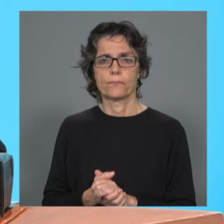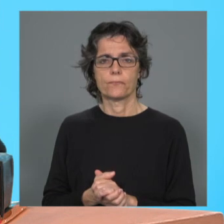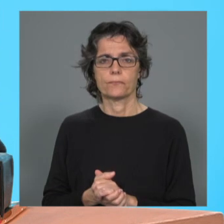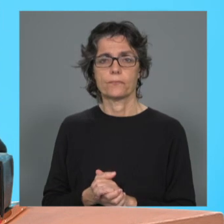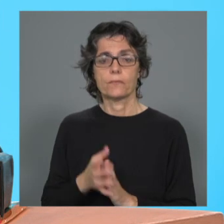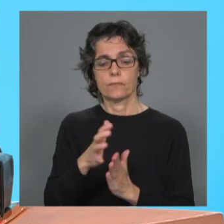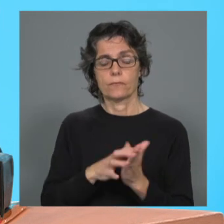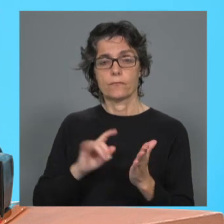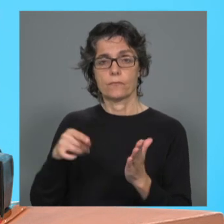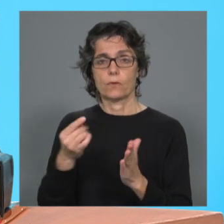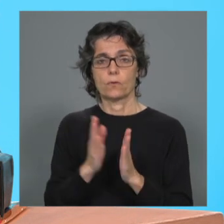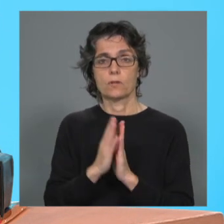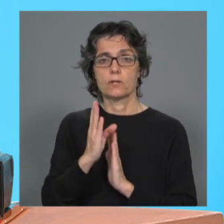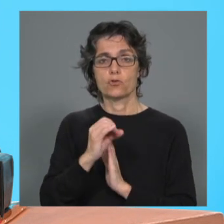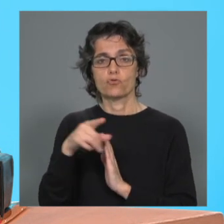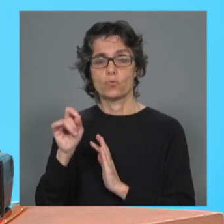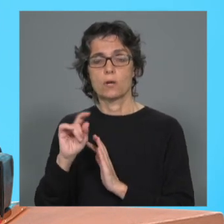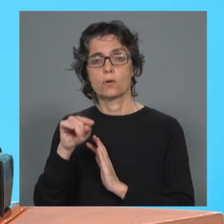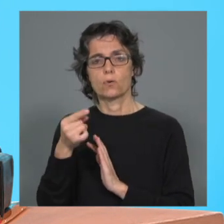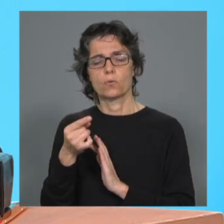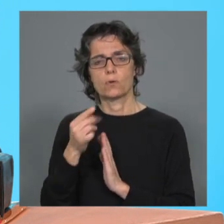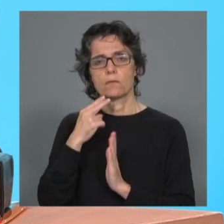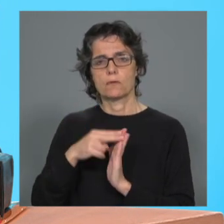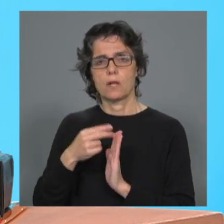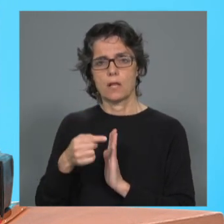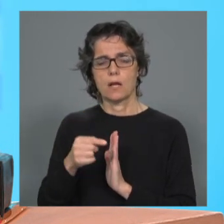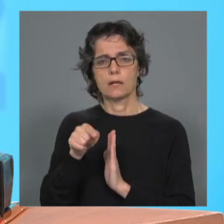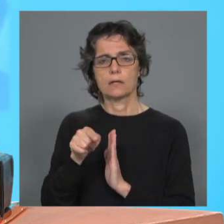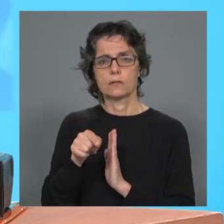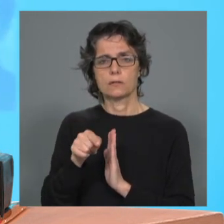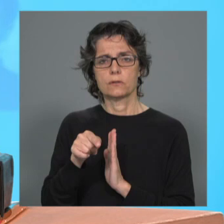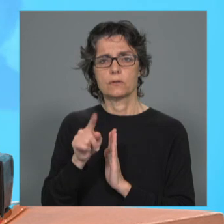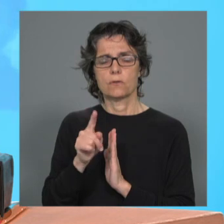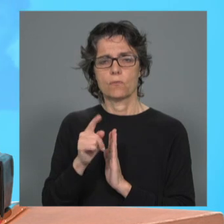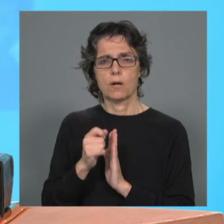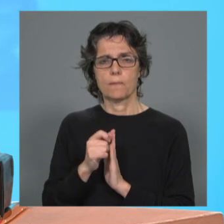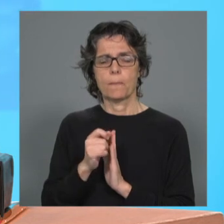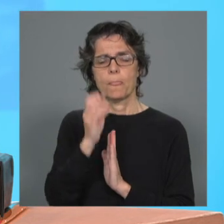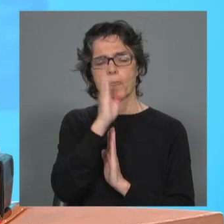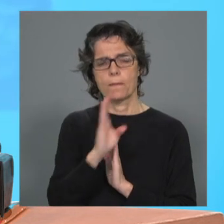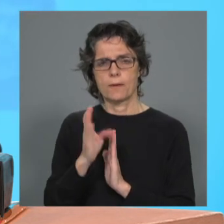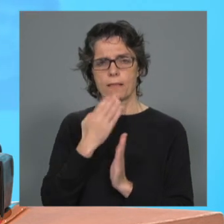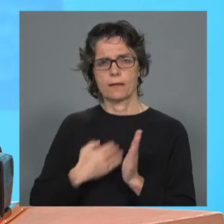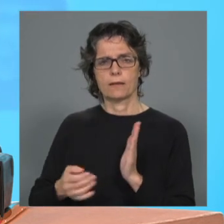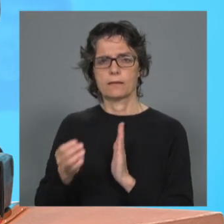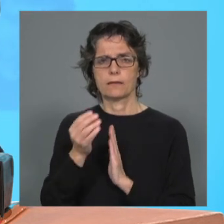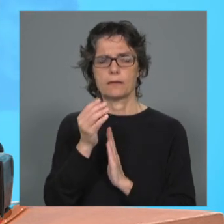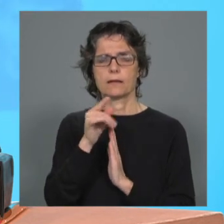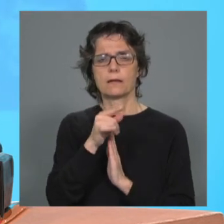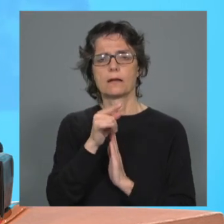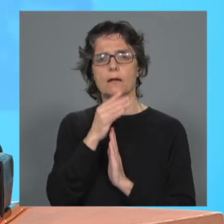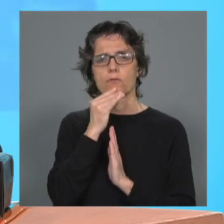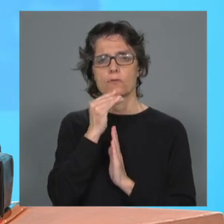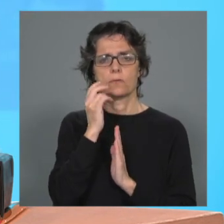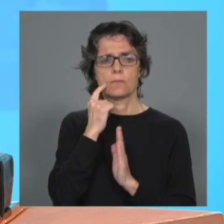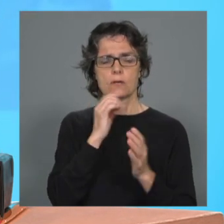São João um outro motivo muito rico, que é o motivo das tradições pascais judaicas precisas do livro do